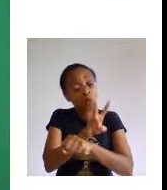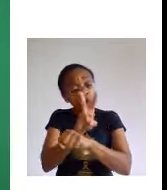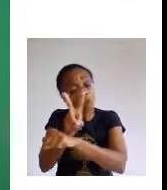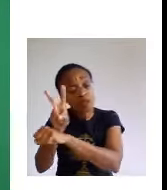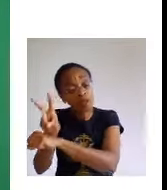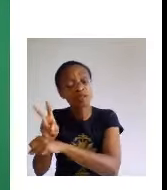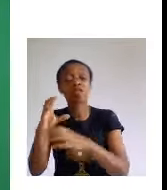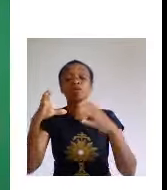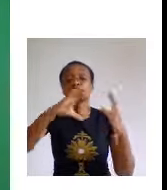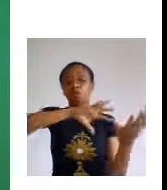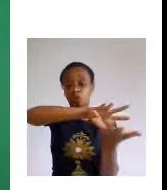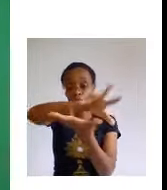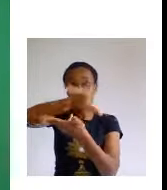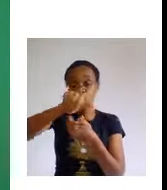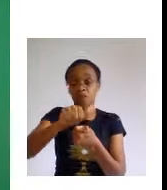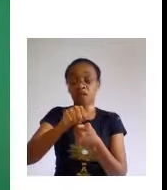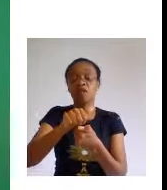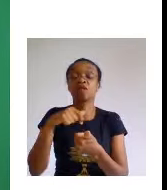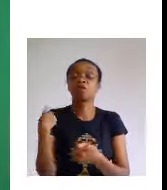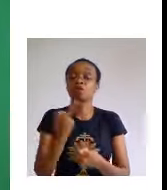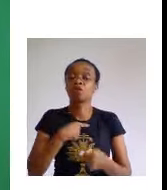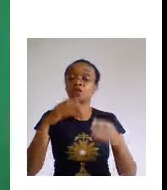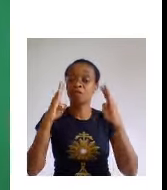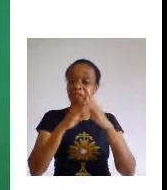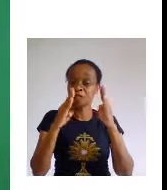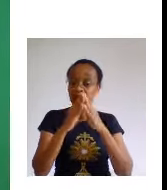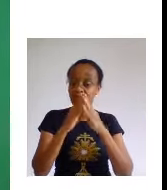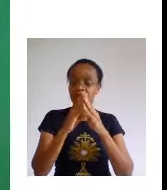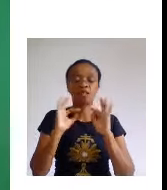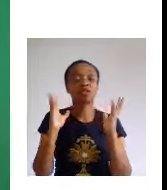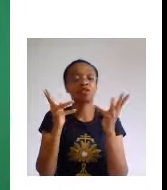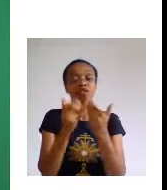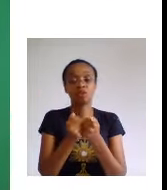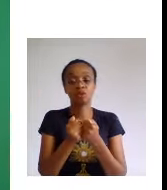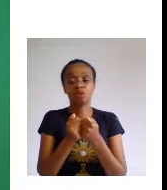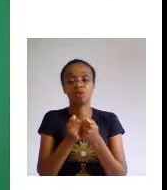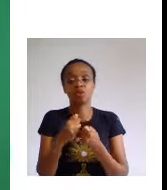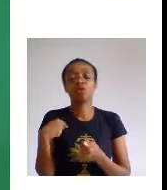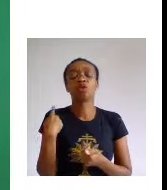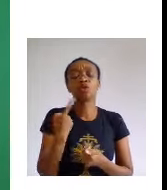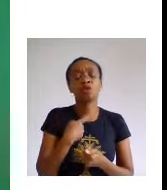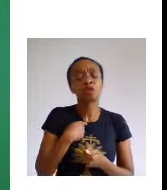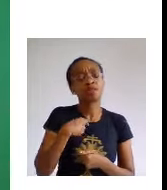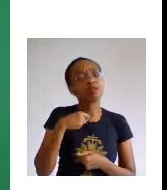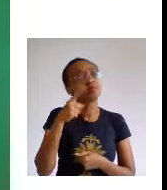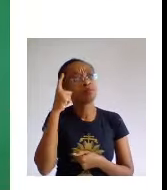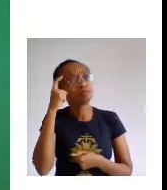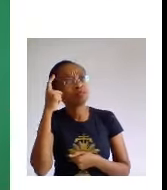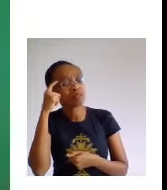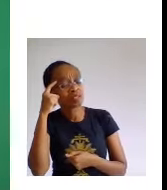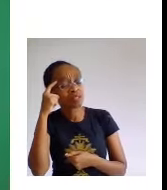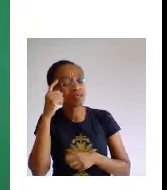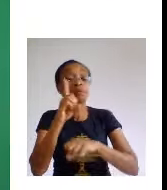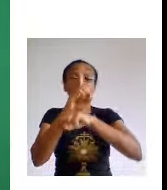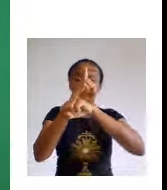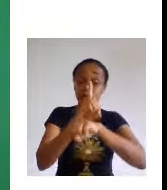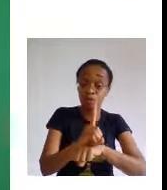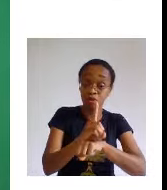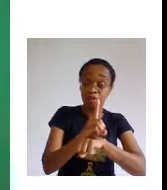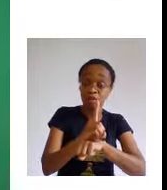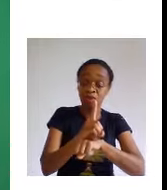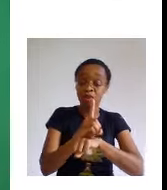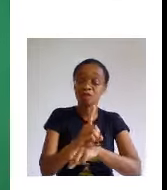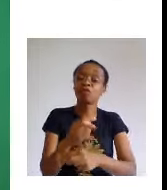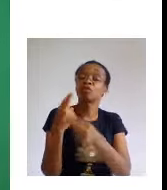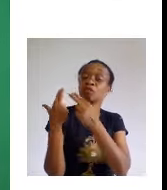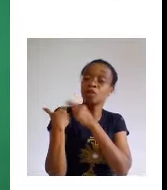comum. Assim, nós pensamos em caminharmos para sermos uma diocese comprometida com o